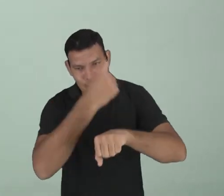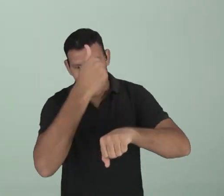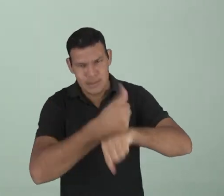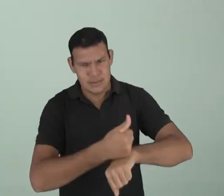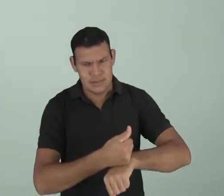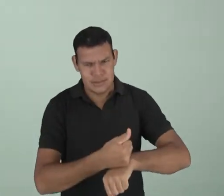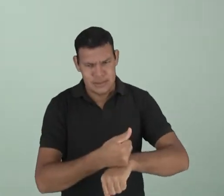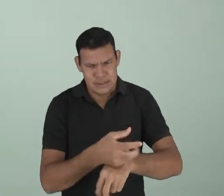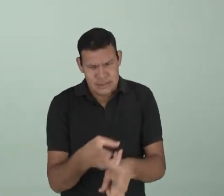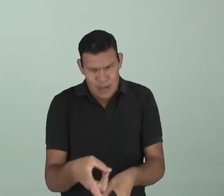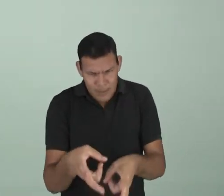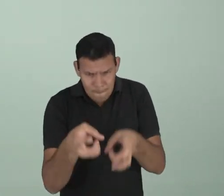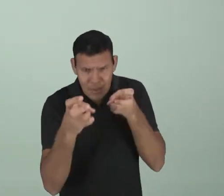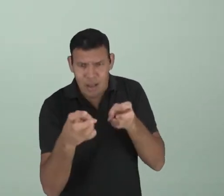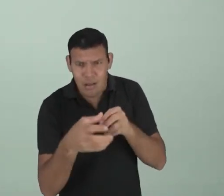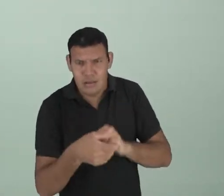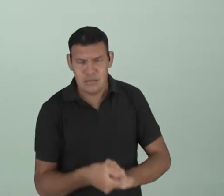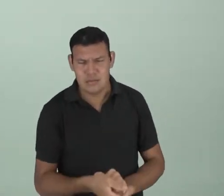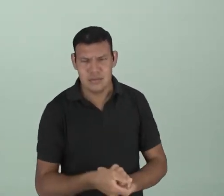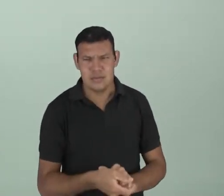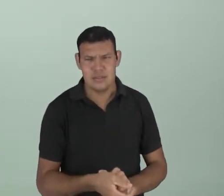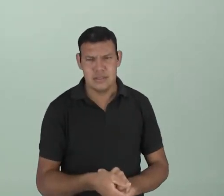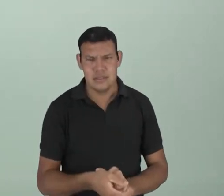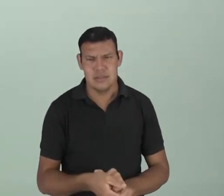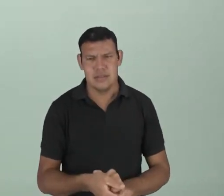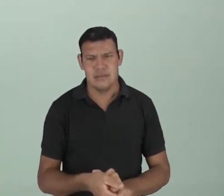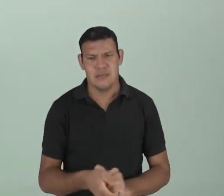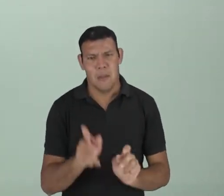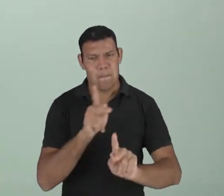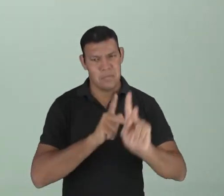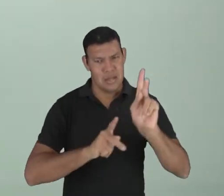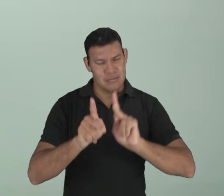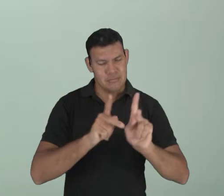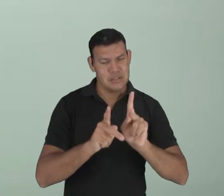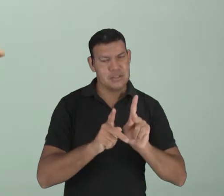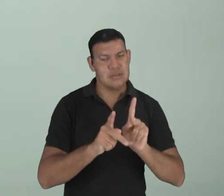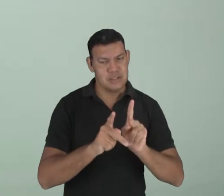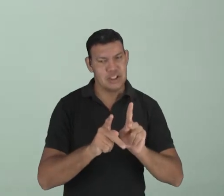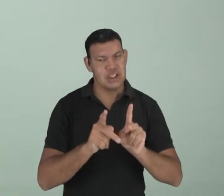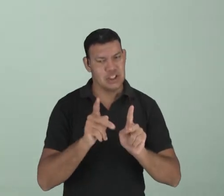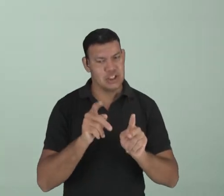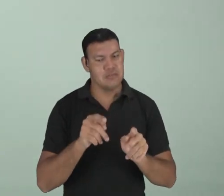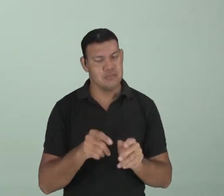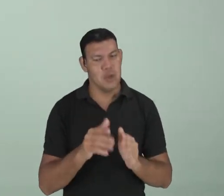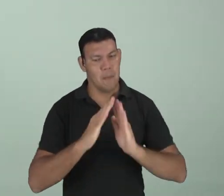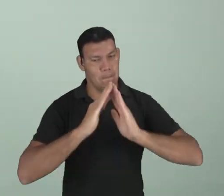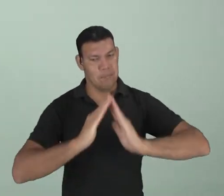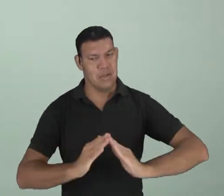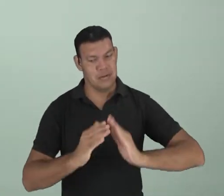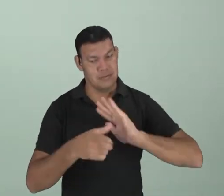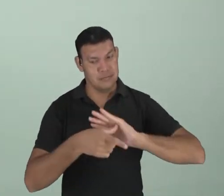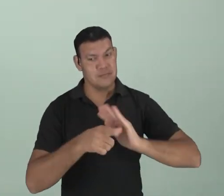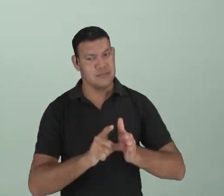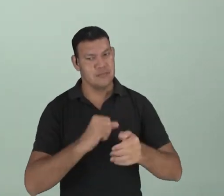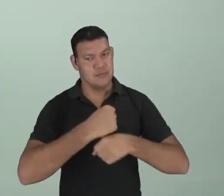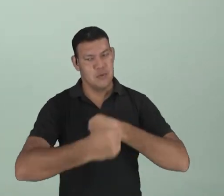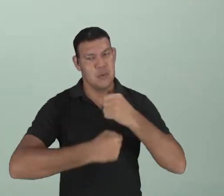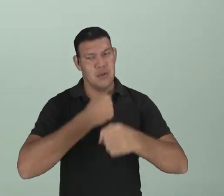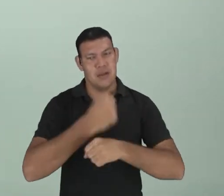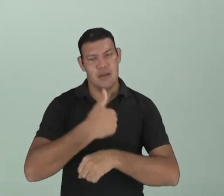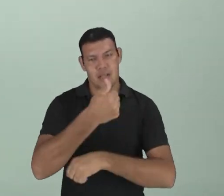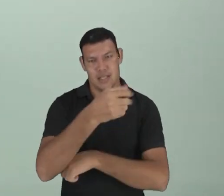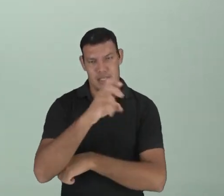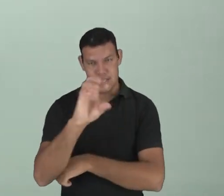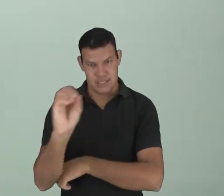teve essa primeira impressão desses povos que estavam aqui quando eles chegaram lá no ano de 1500,